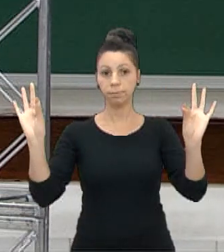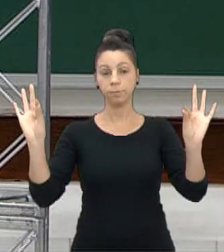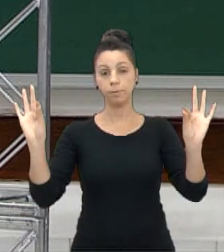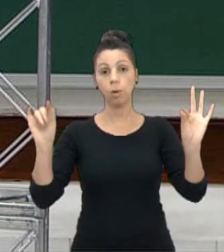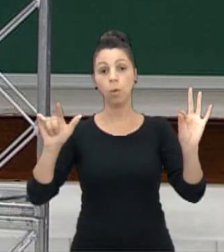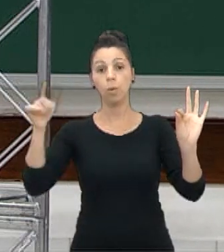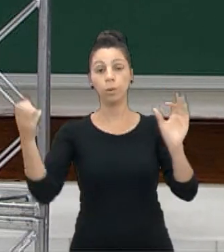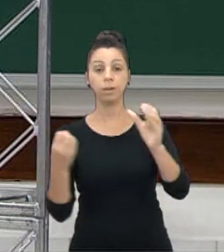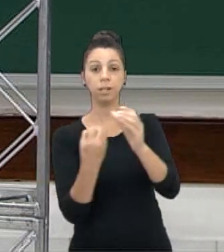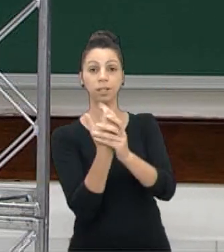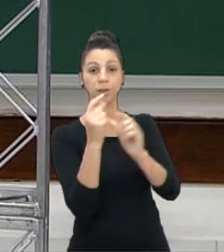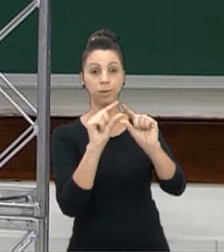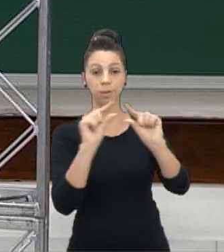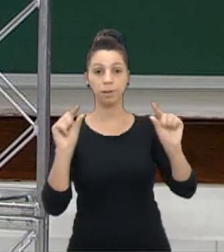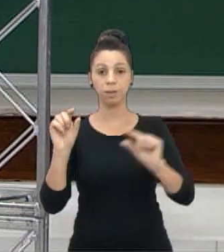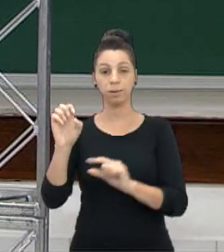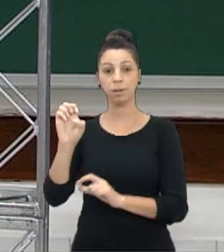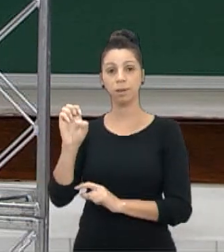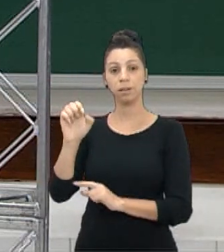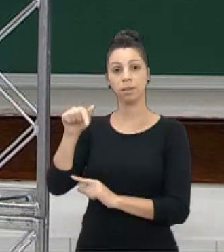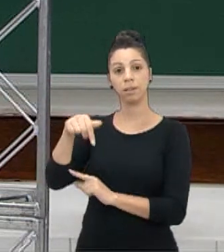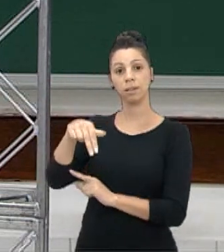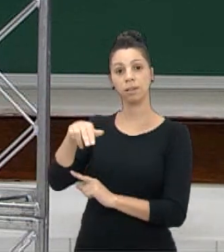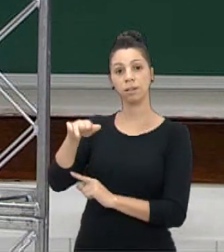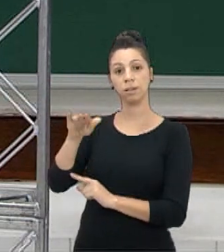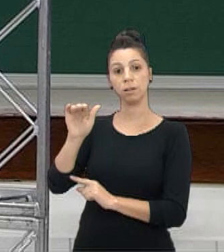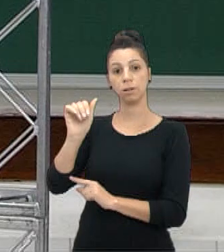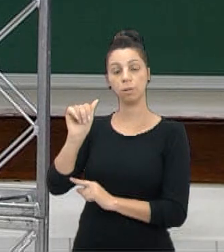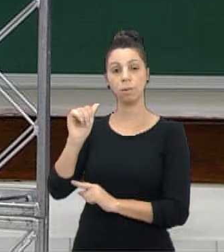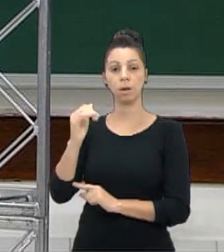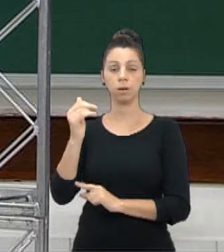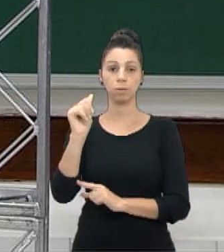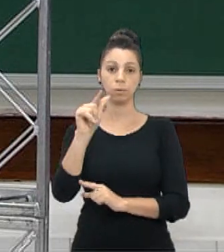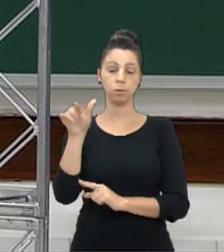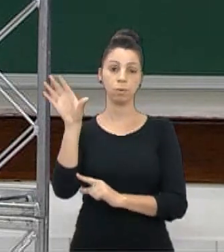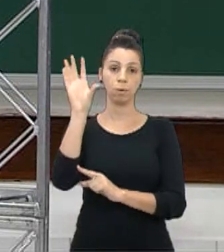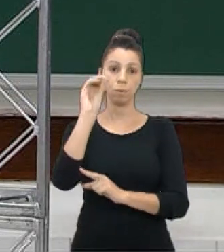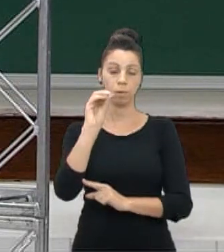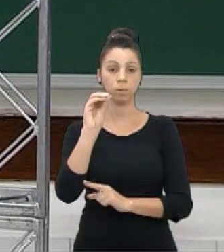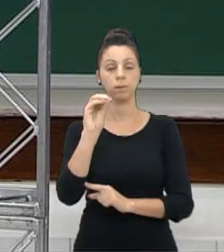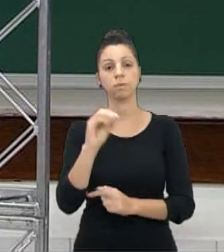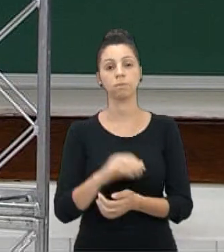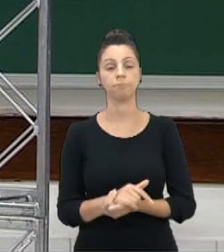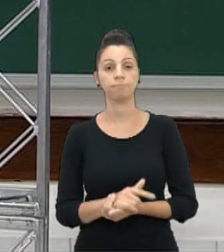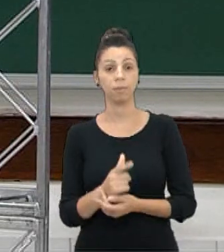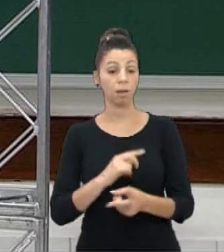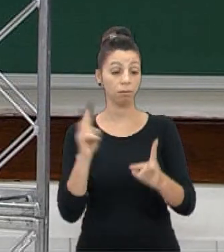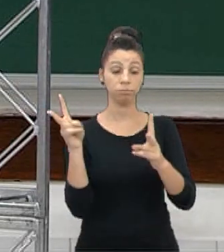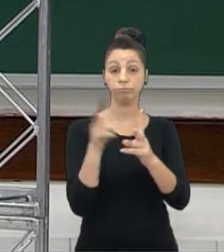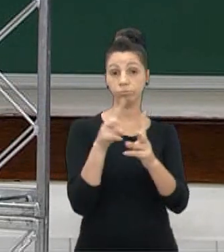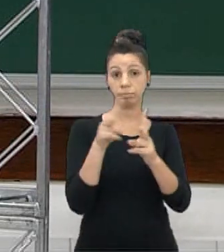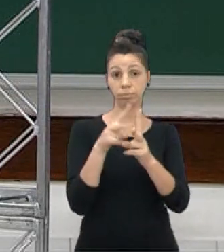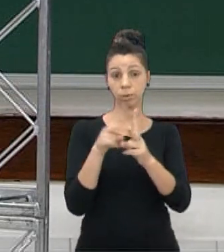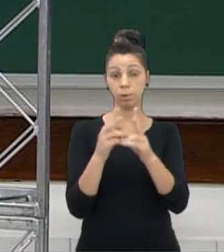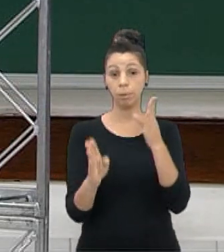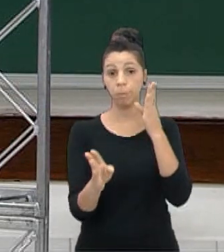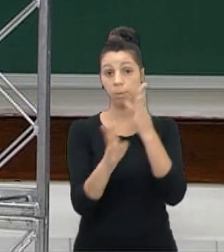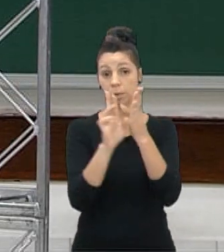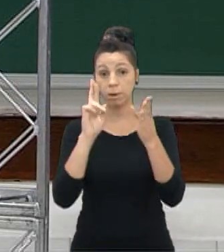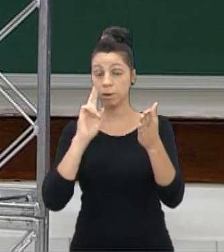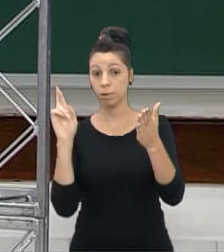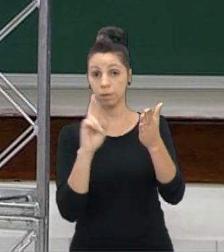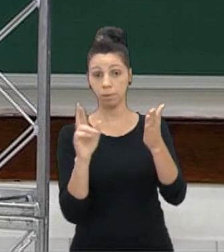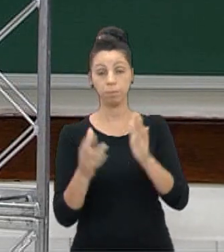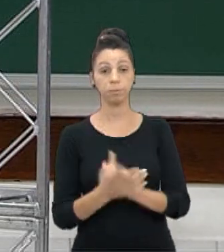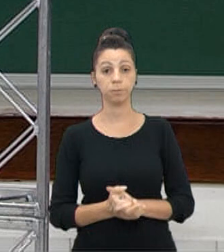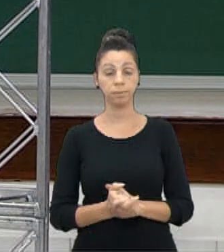equaçãozinha? Sabe o que isso implica? Temos duas equações para obter a solução? Sendo assim,